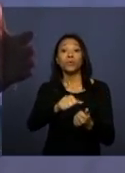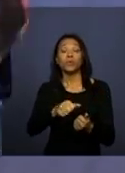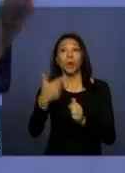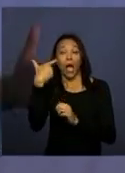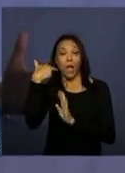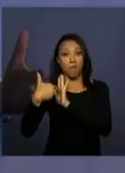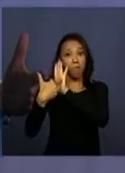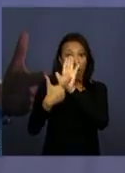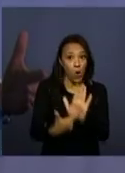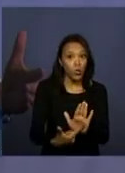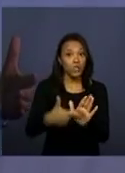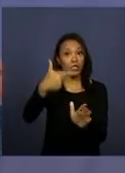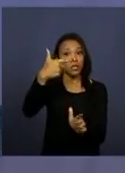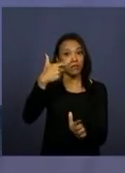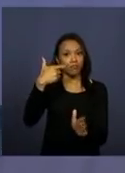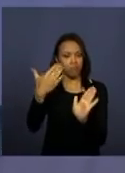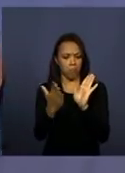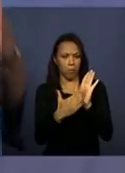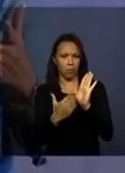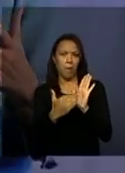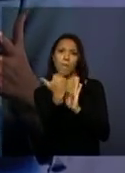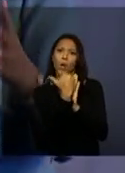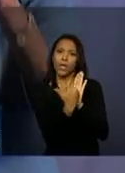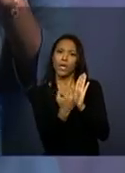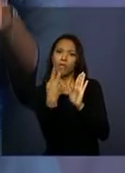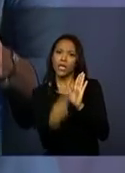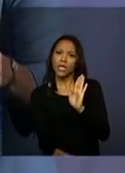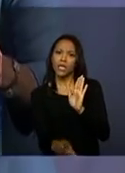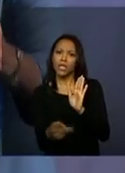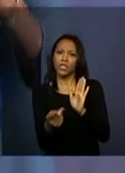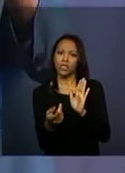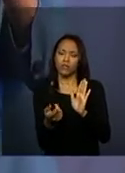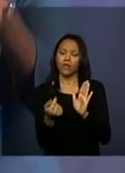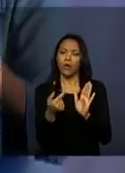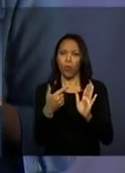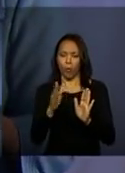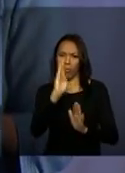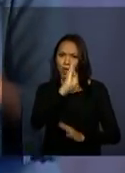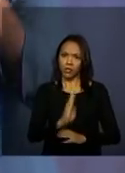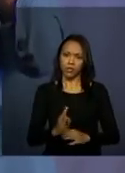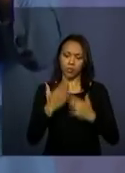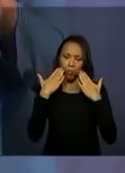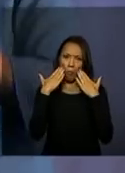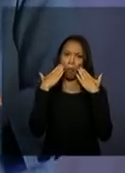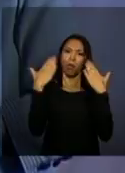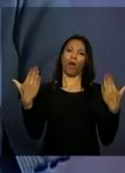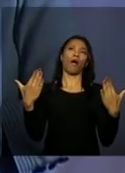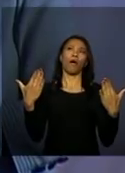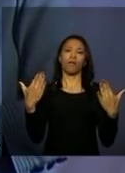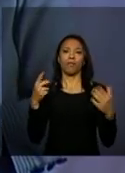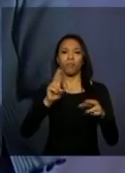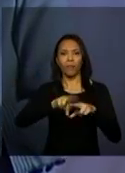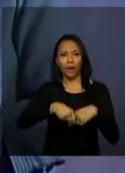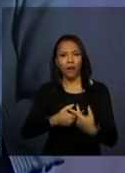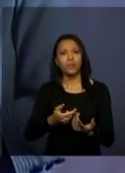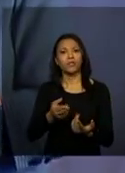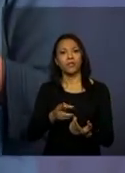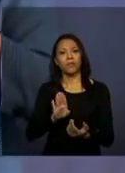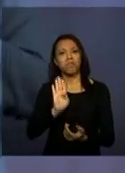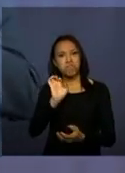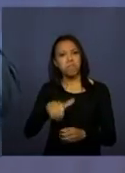mostra esse programa, torna o Brasil diferenciado em relação a material